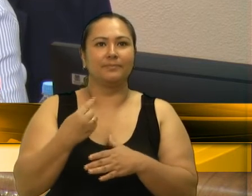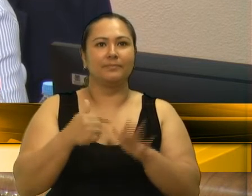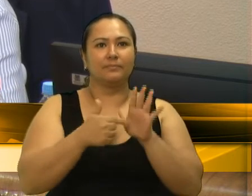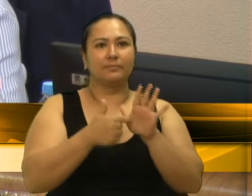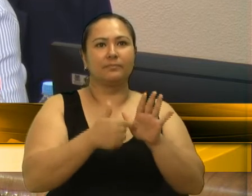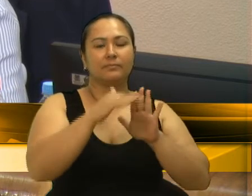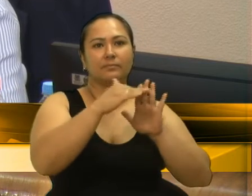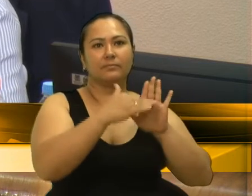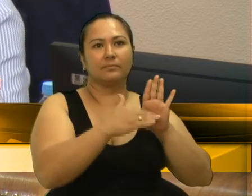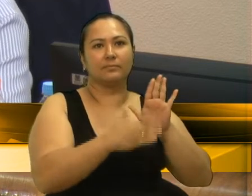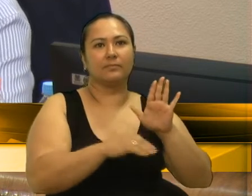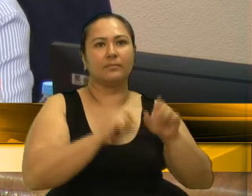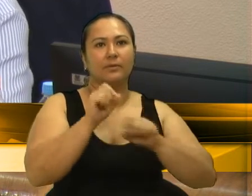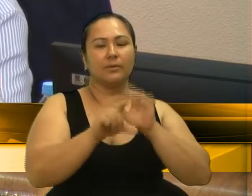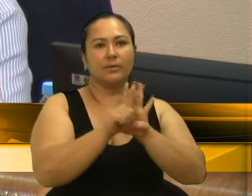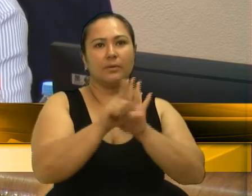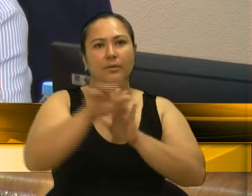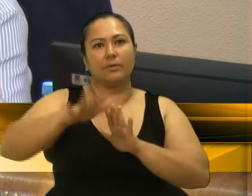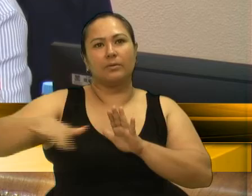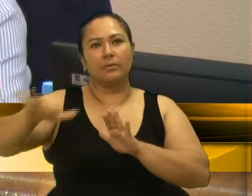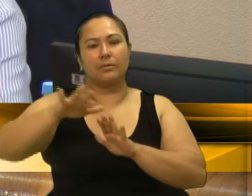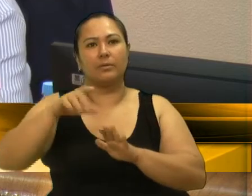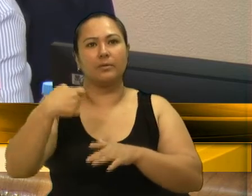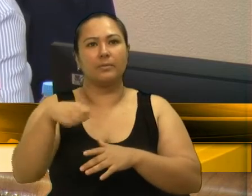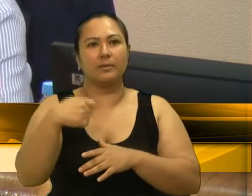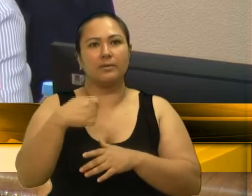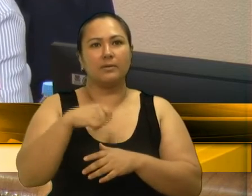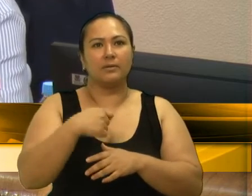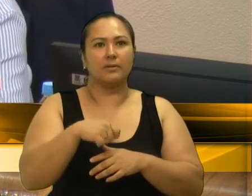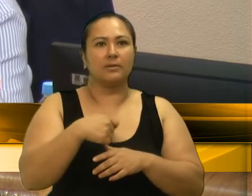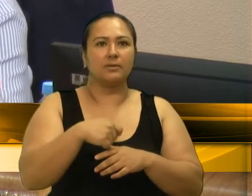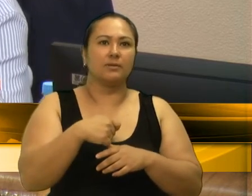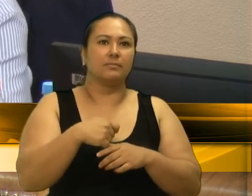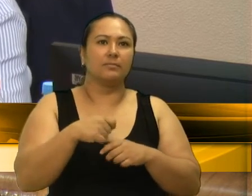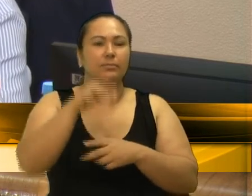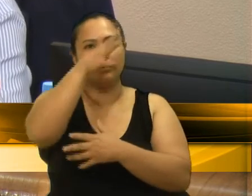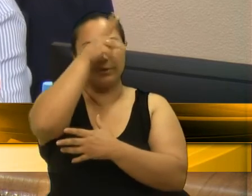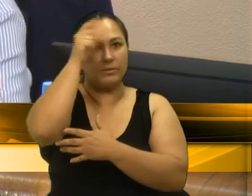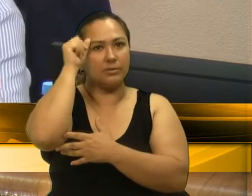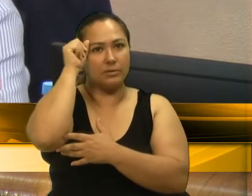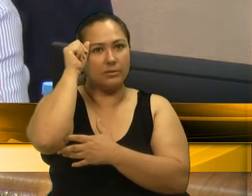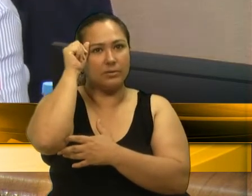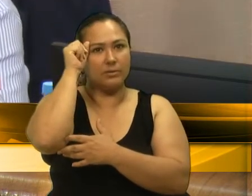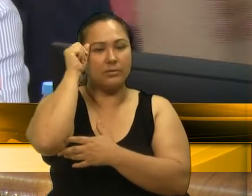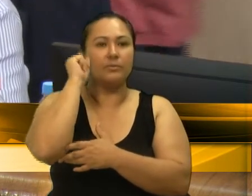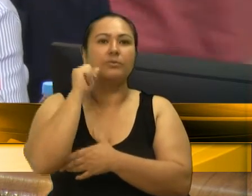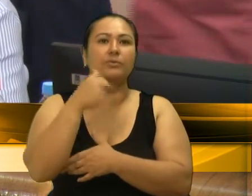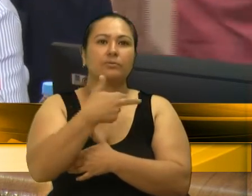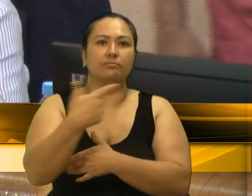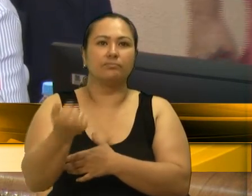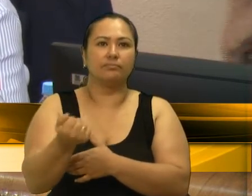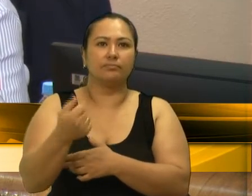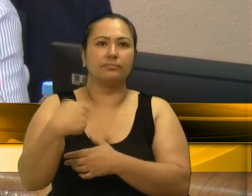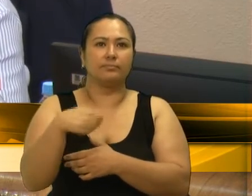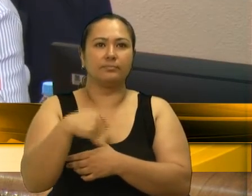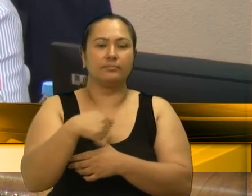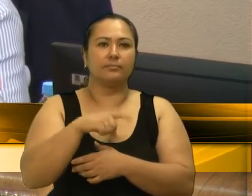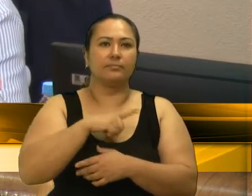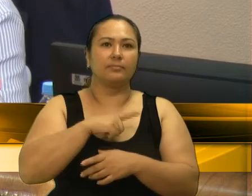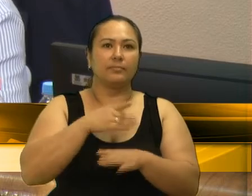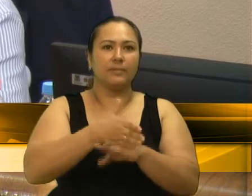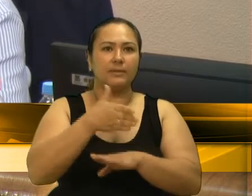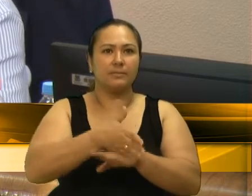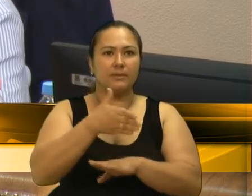diretrizes gerais da política urbana que devem ser executadas pelos municípios e impõe a gestão municipal que deverá contar com a participação